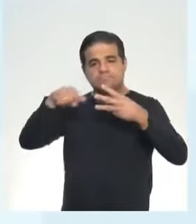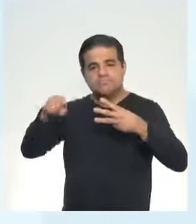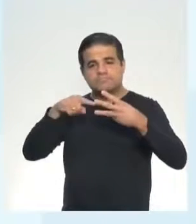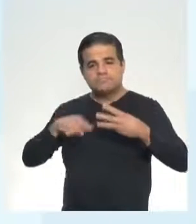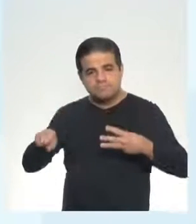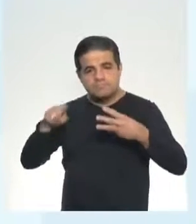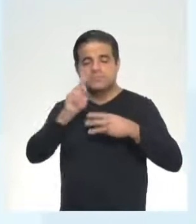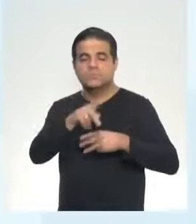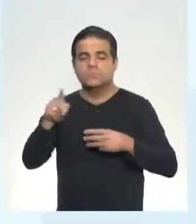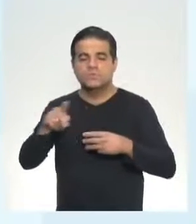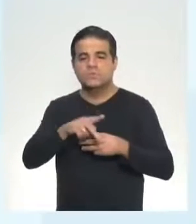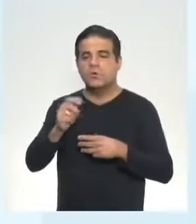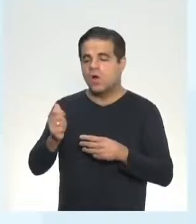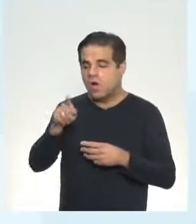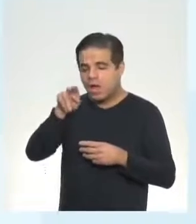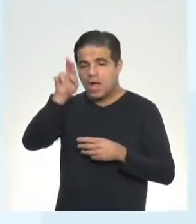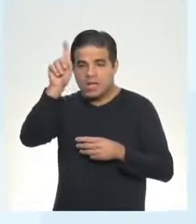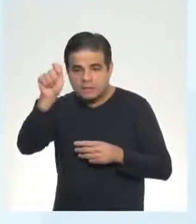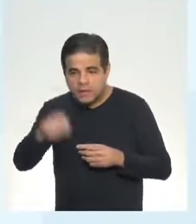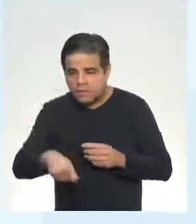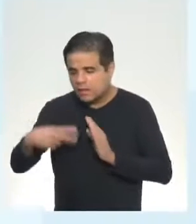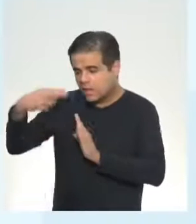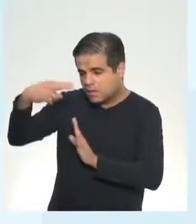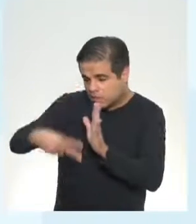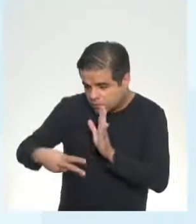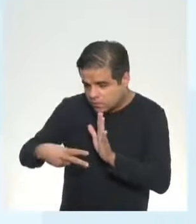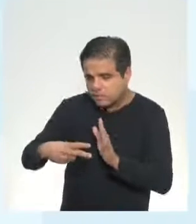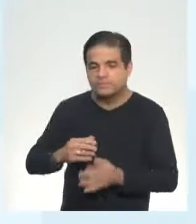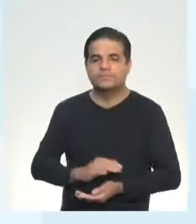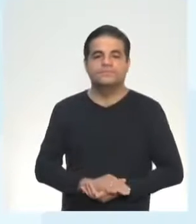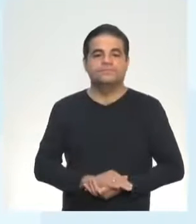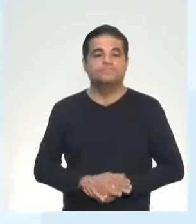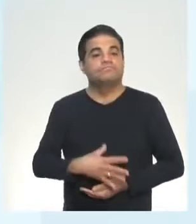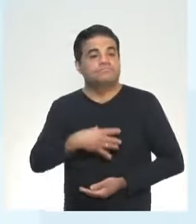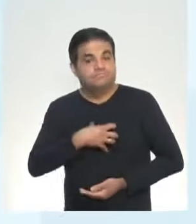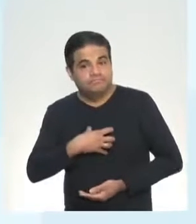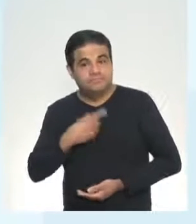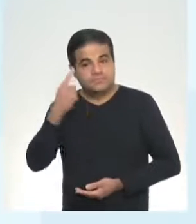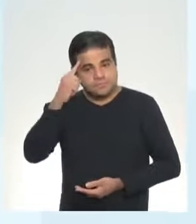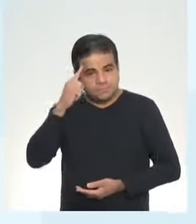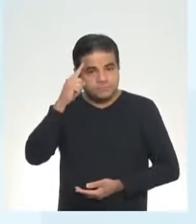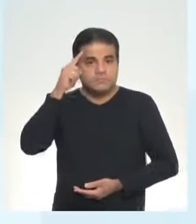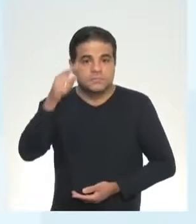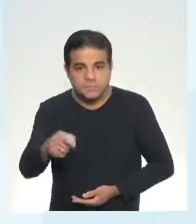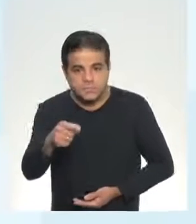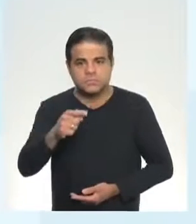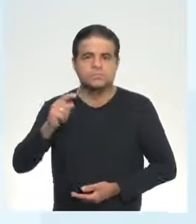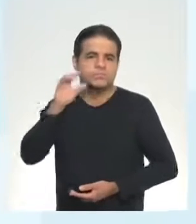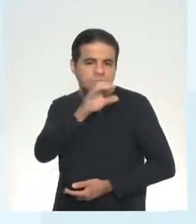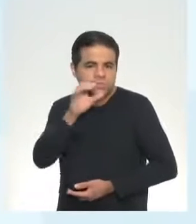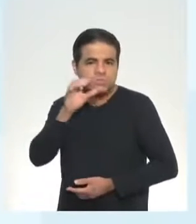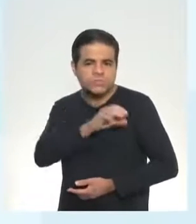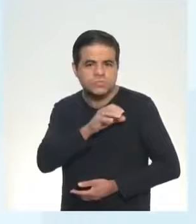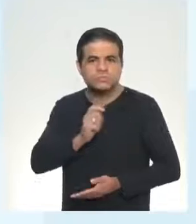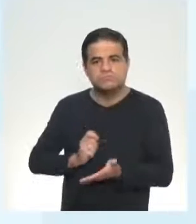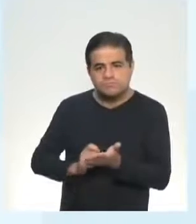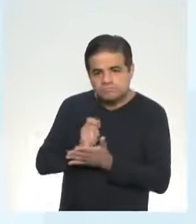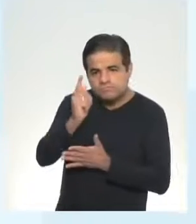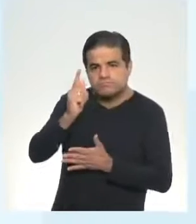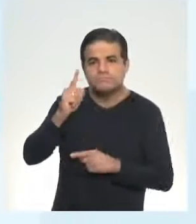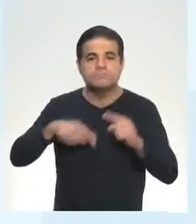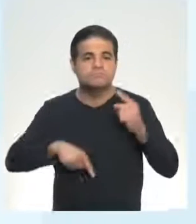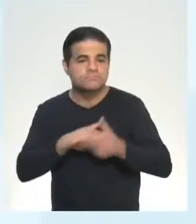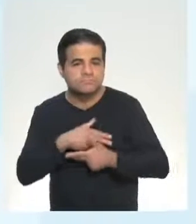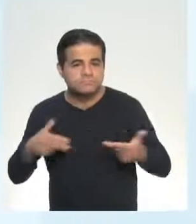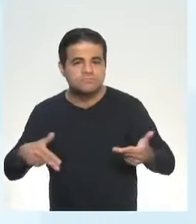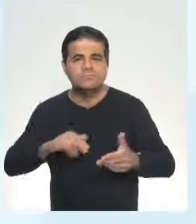Andréia fez a leitura? Pode continuar, Andréia, por favor. Deste modo, ordenamos com urgência a compra desse produto